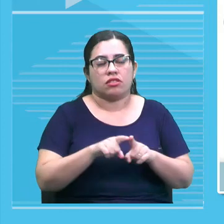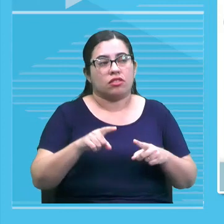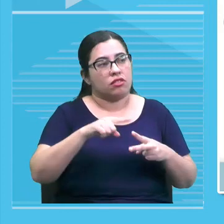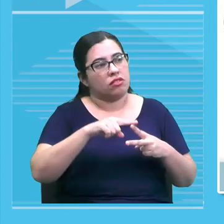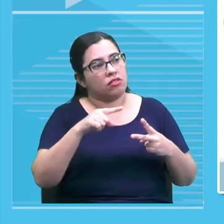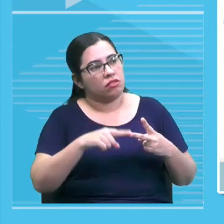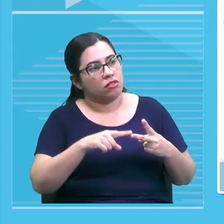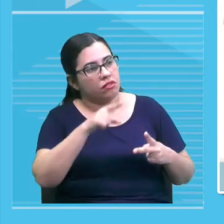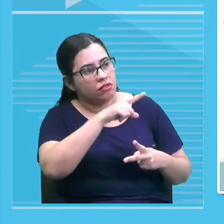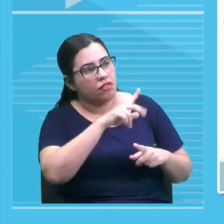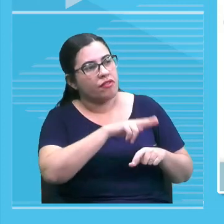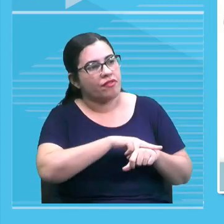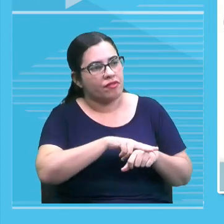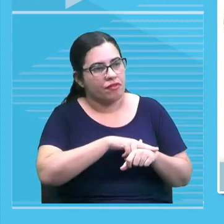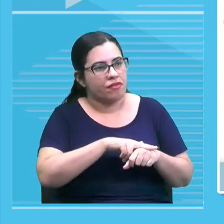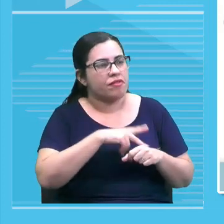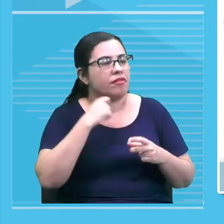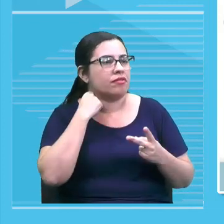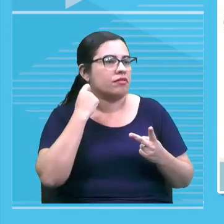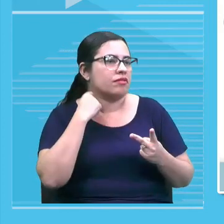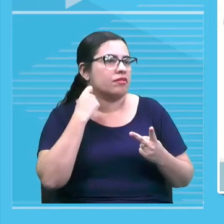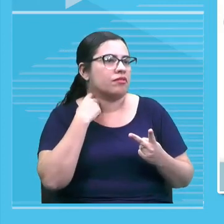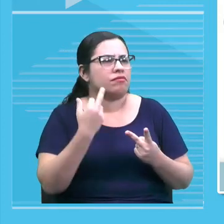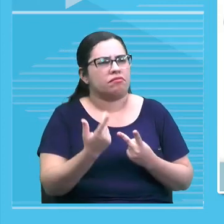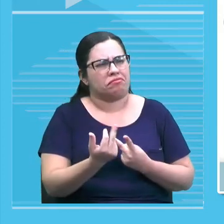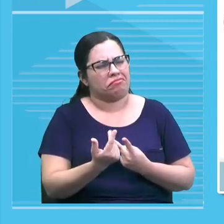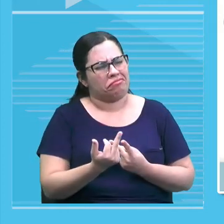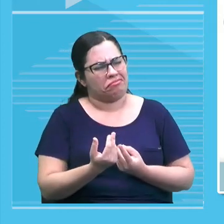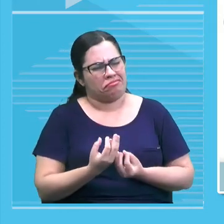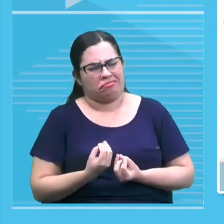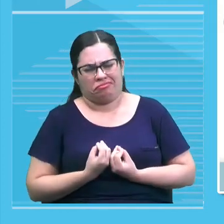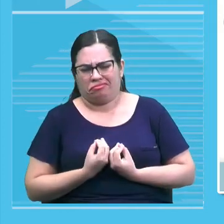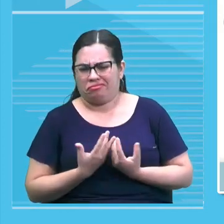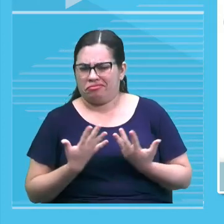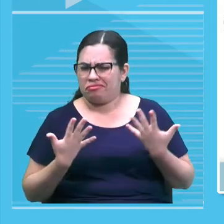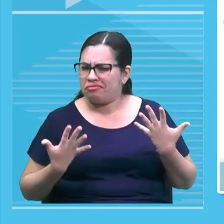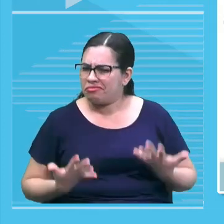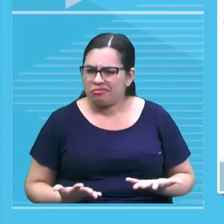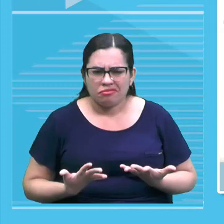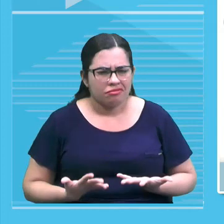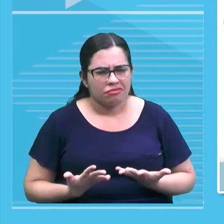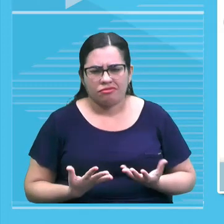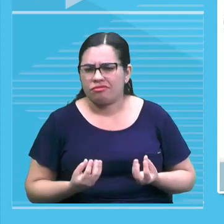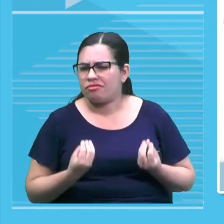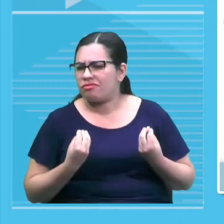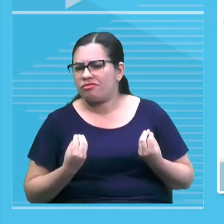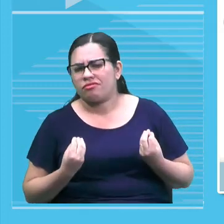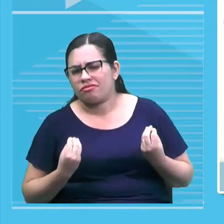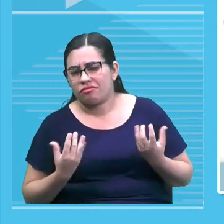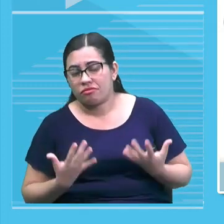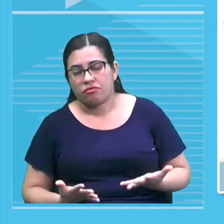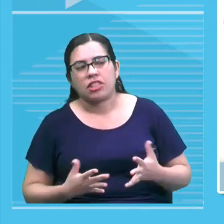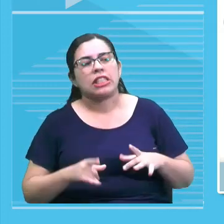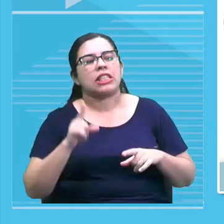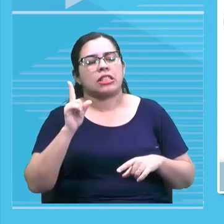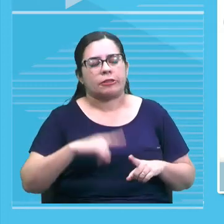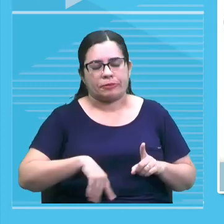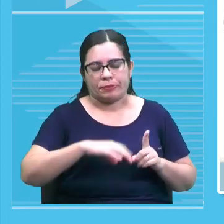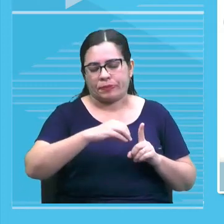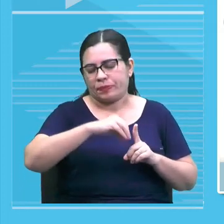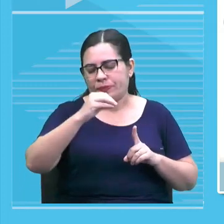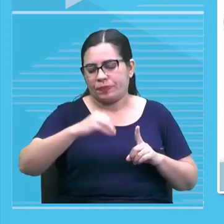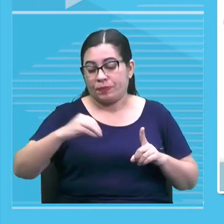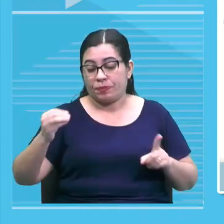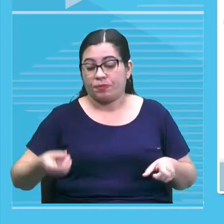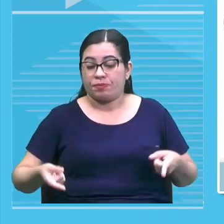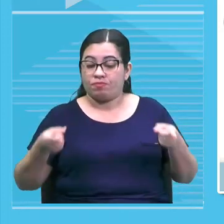longitudinal ao mesmo tempo Como assim professor quer dizer que a Onda ao mesmo tempo